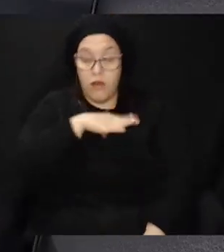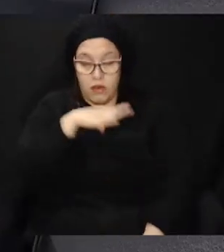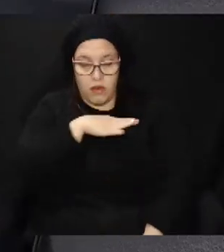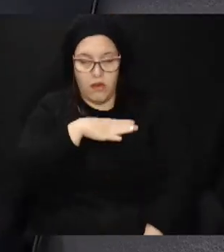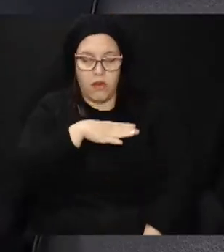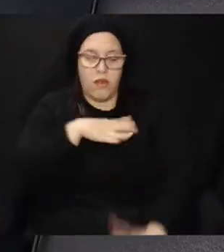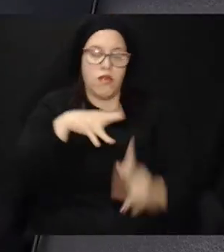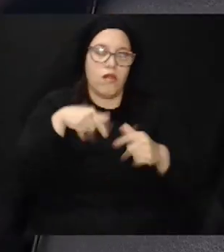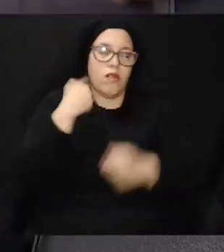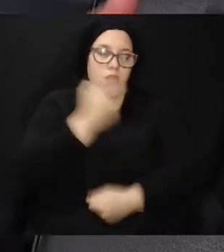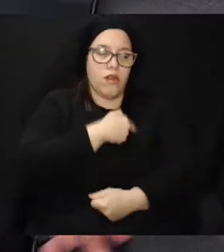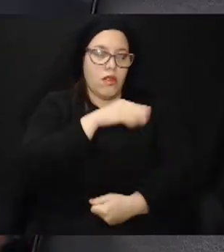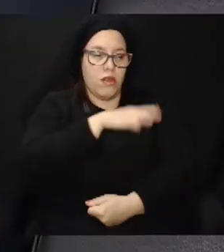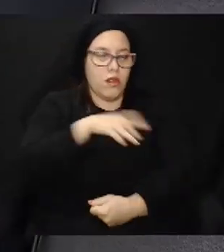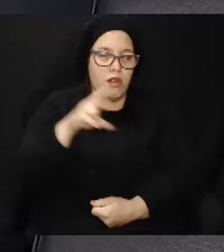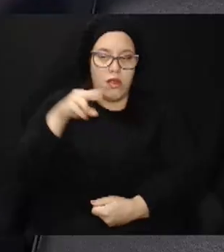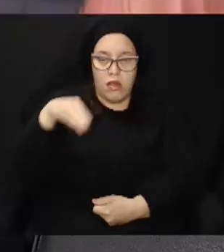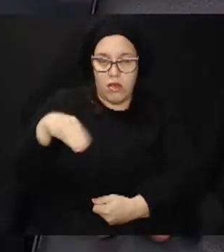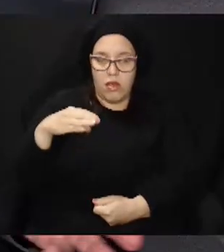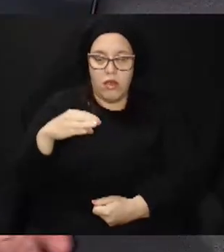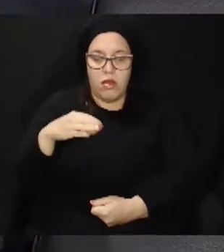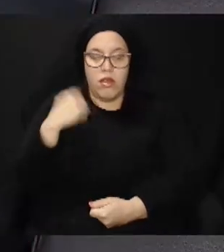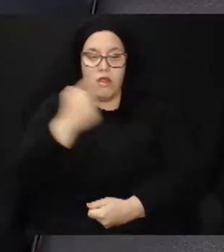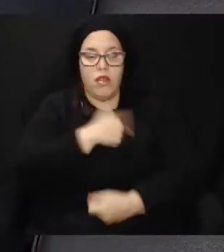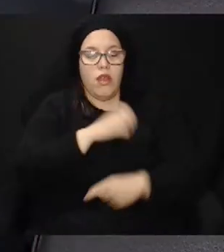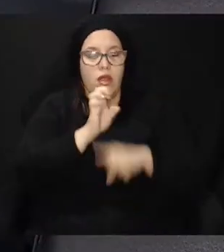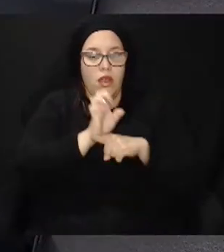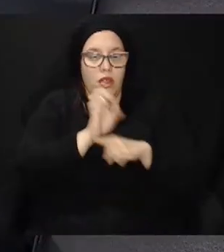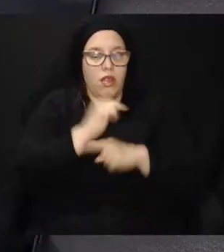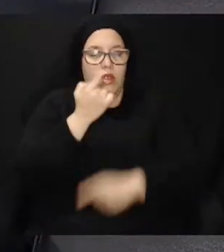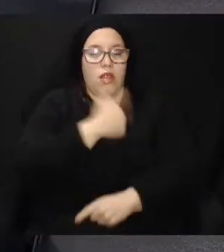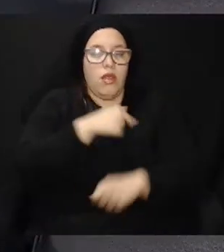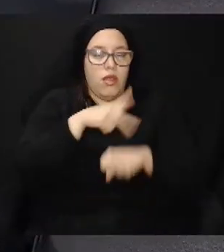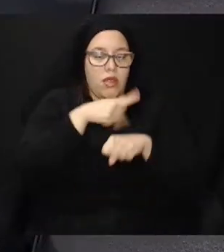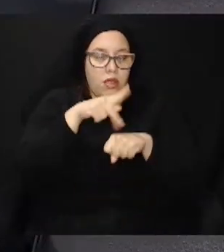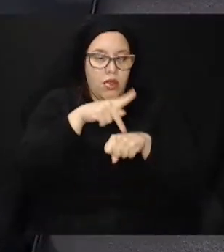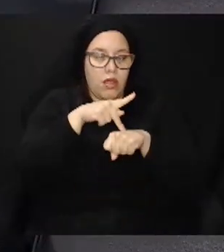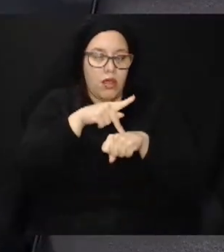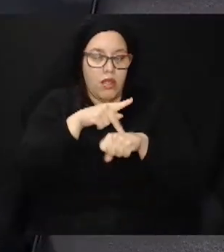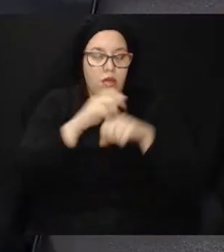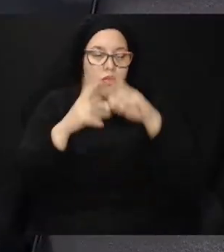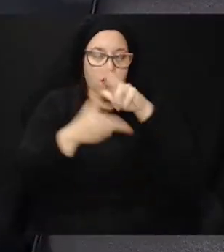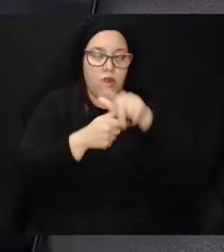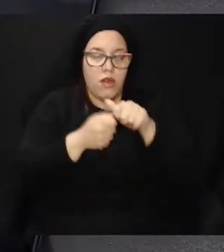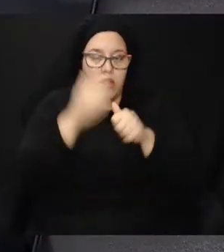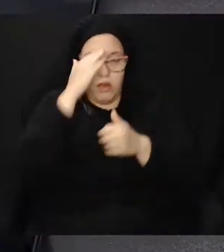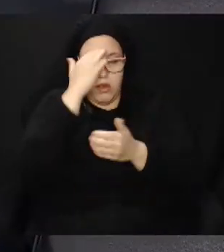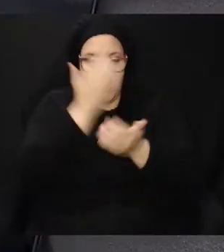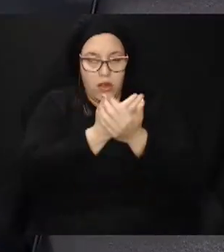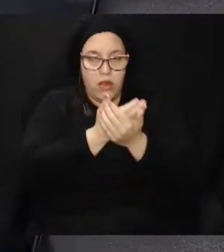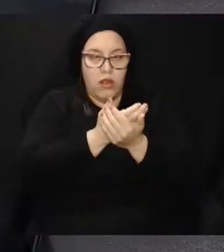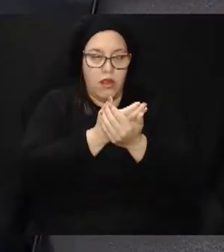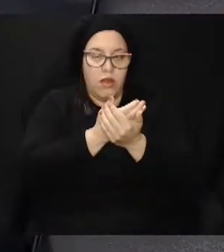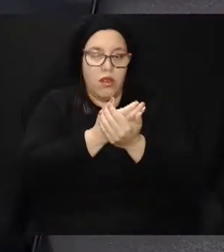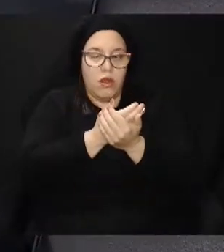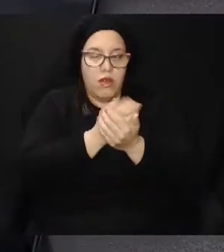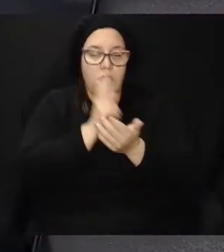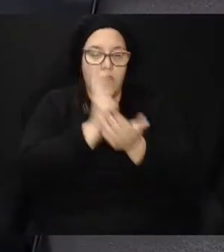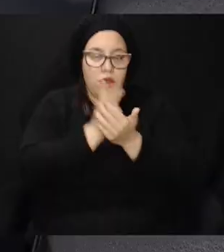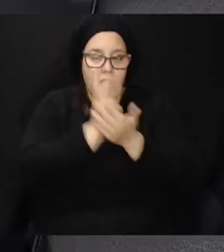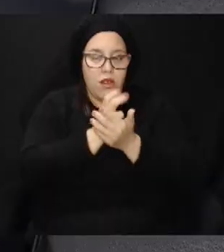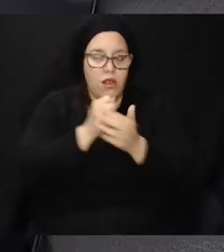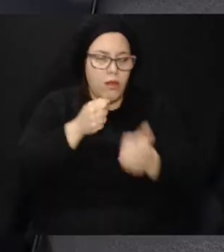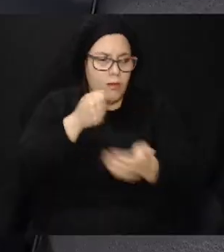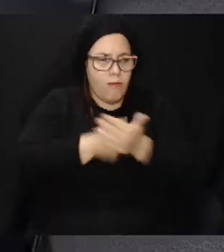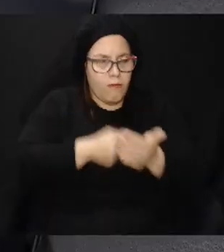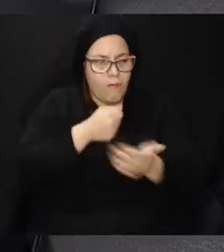região metropolitana, pelo nosso estado, pelo nosso país e pelo mundo. Nós acreditamos nisso e vamos continuar perseguindo esse sonho